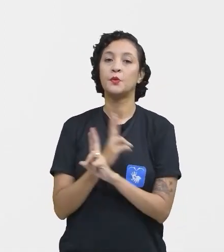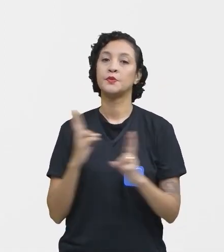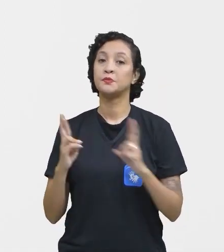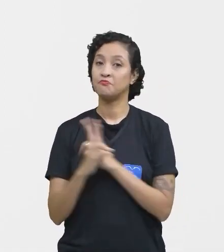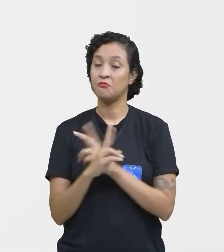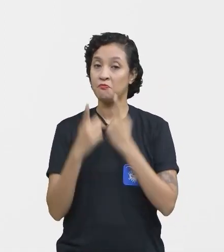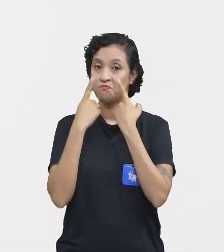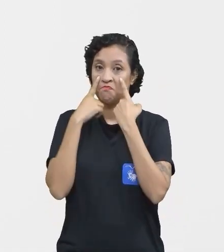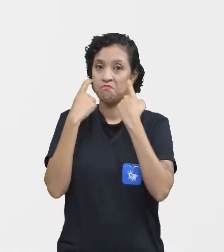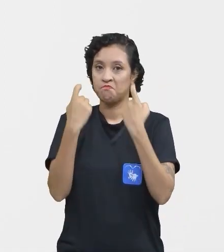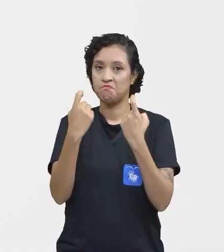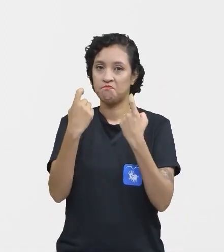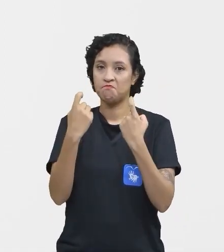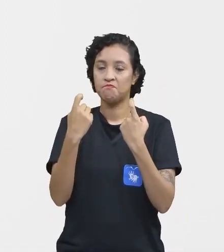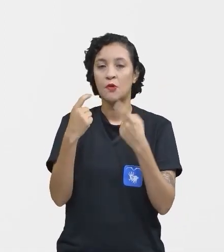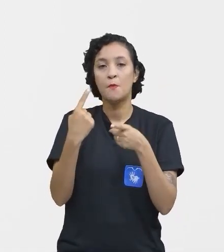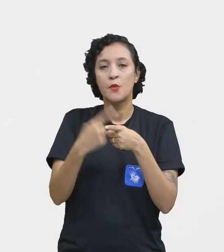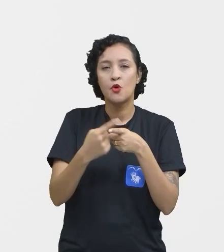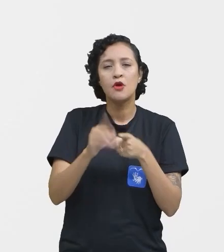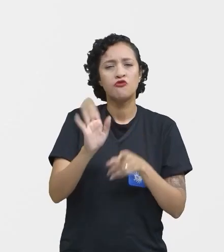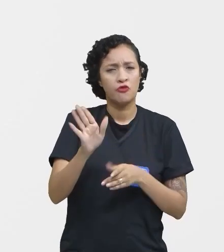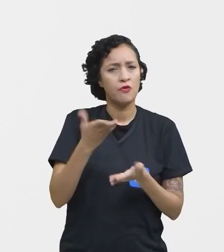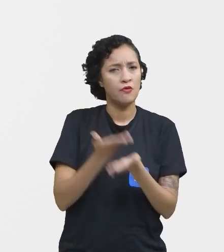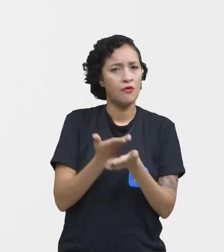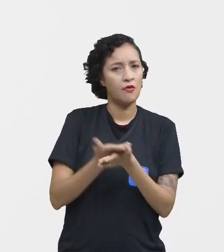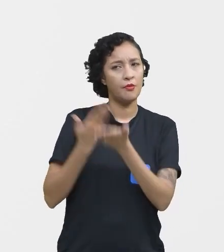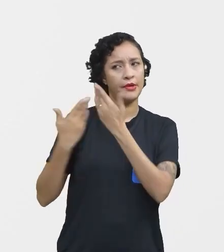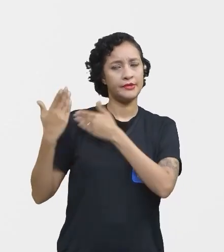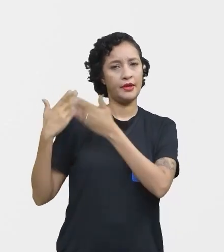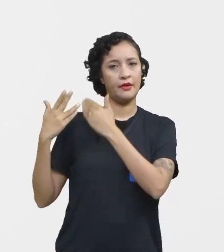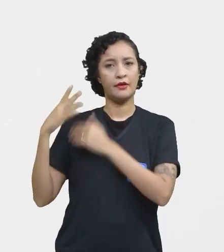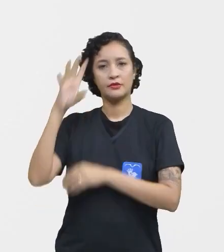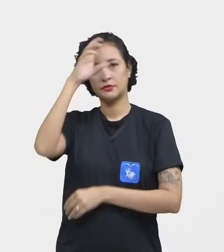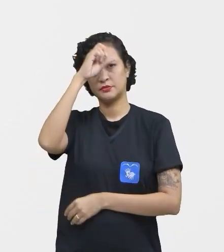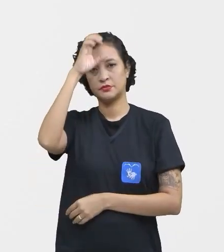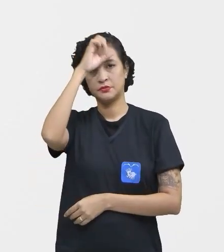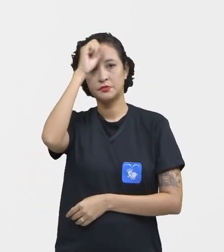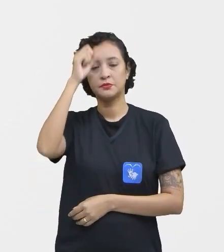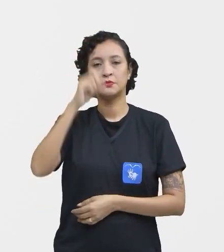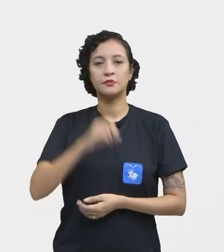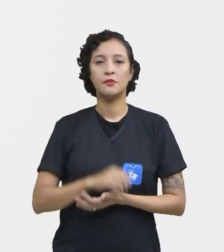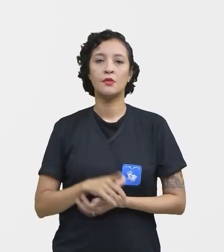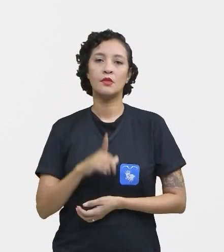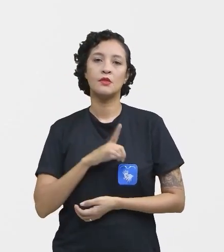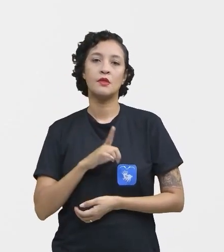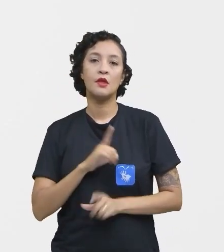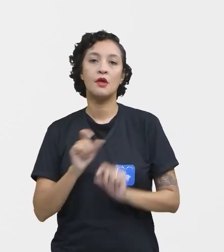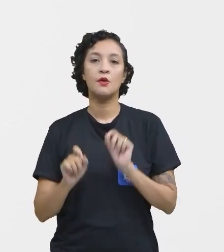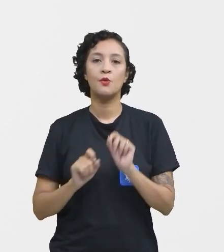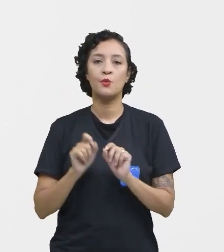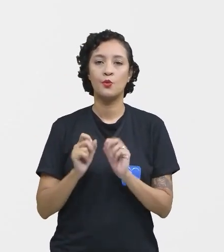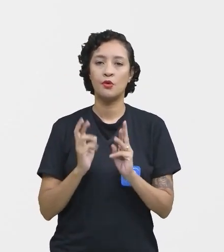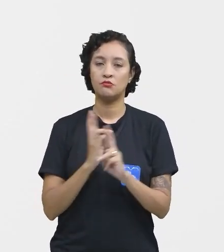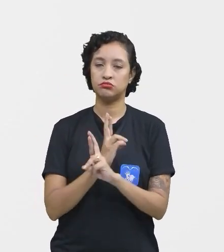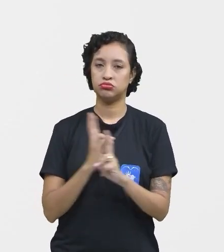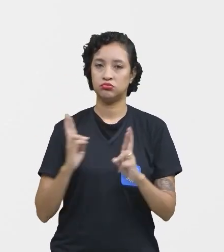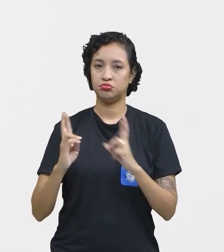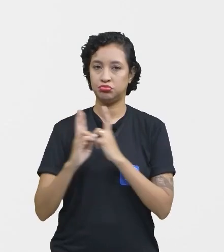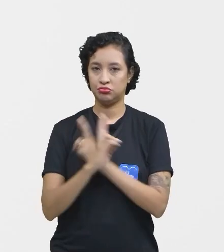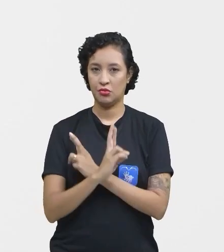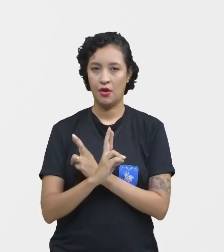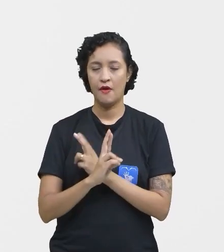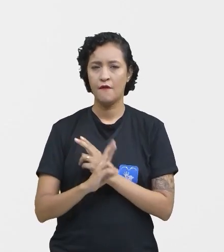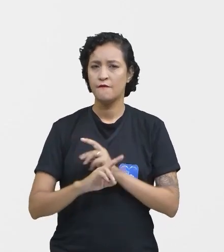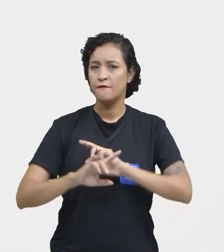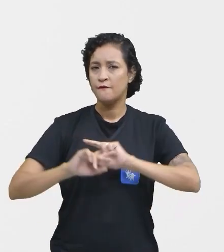interessante e, como nós vimos em outras aulas, existem várias relações, né? Não é só uma.